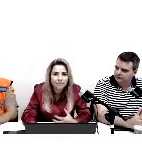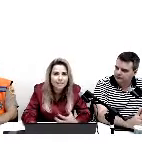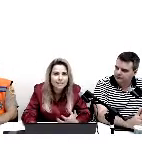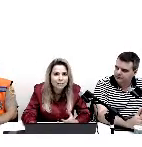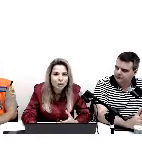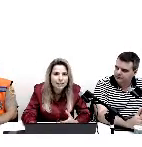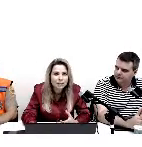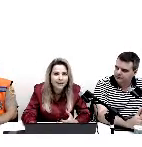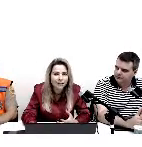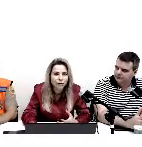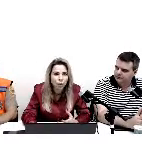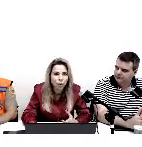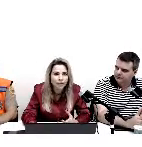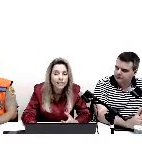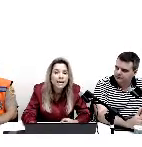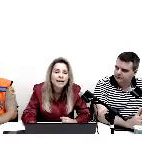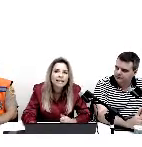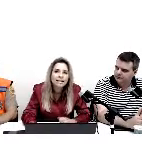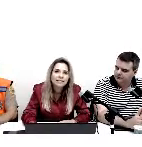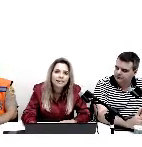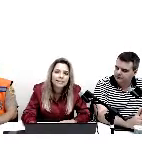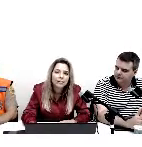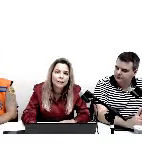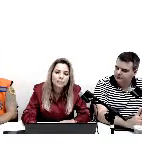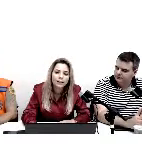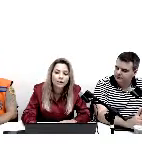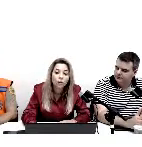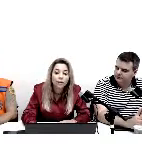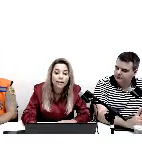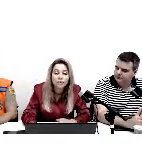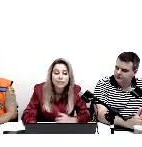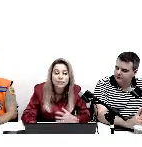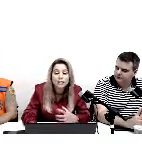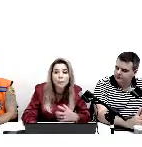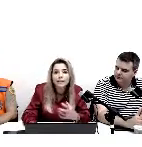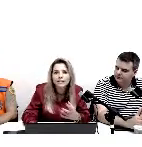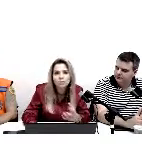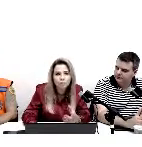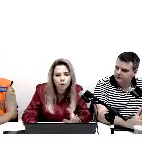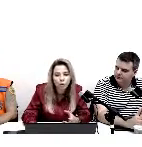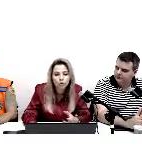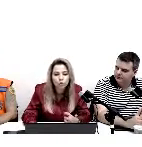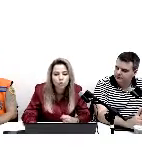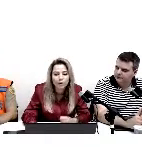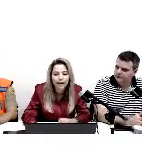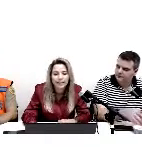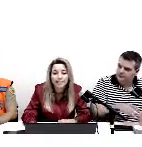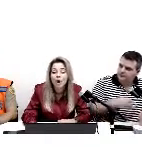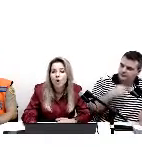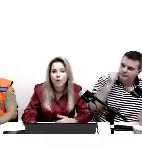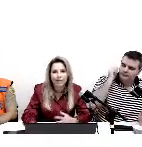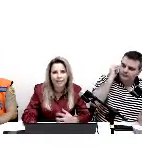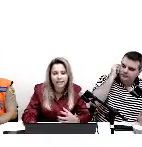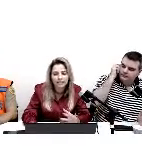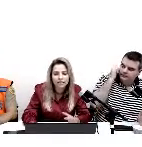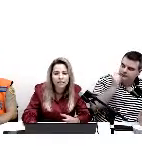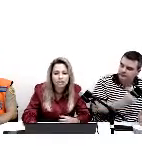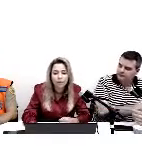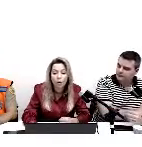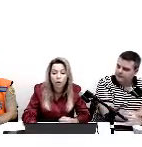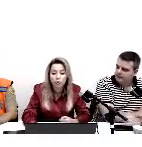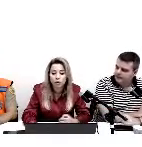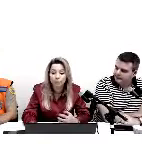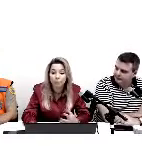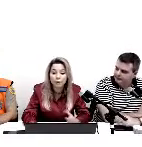essa infecção respiratória e essa infecção respiratória ela foi se espalhando por outros lugares, como a